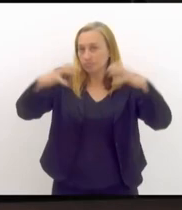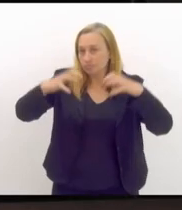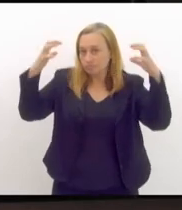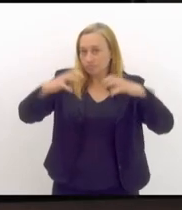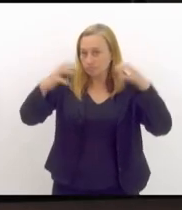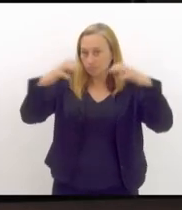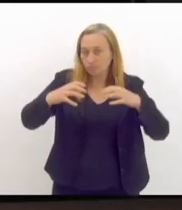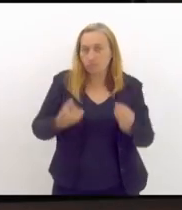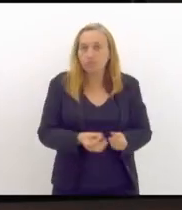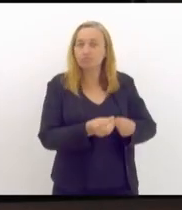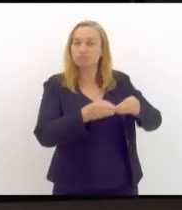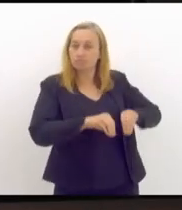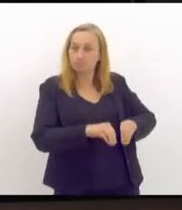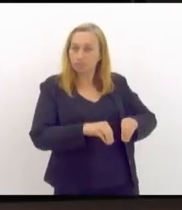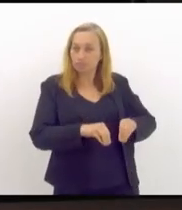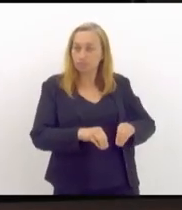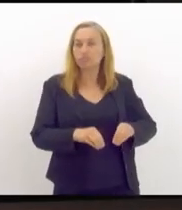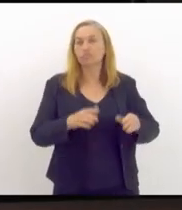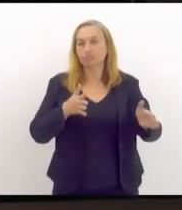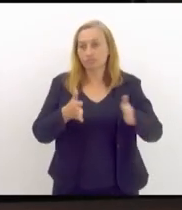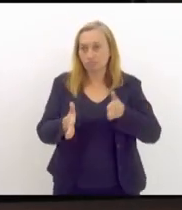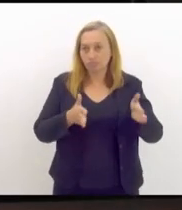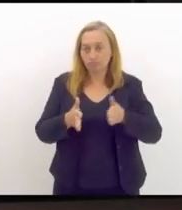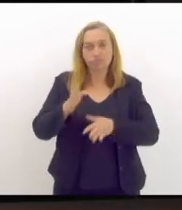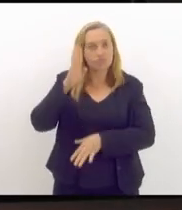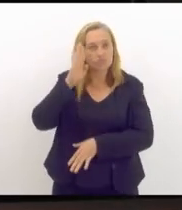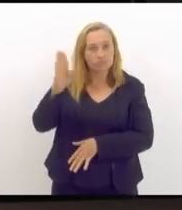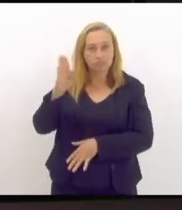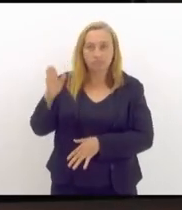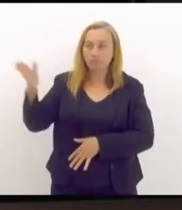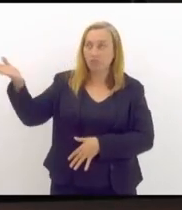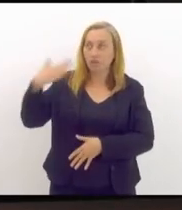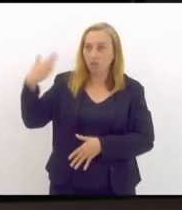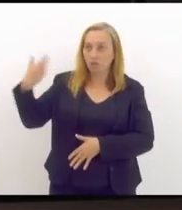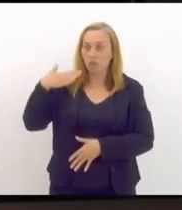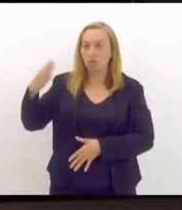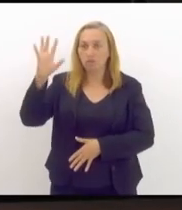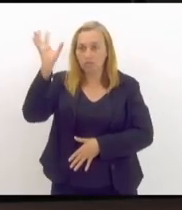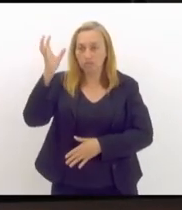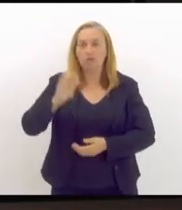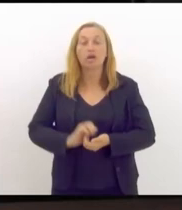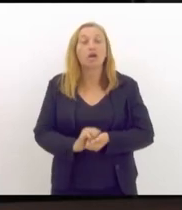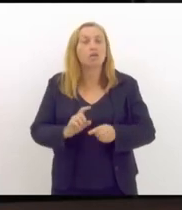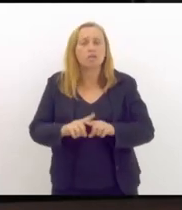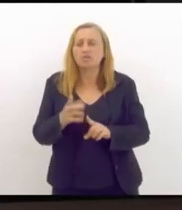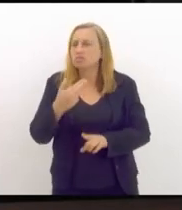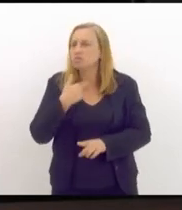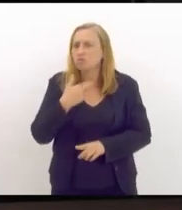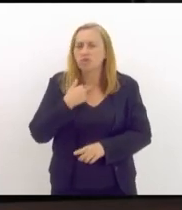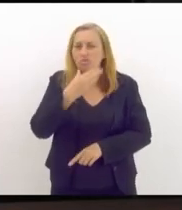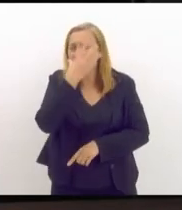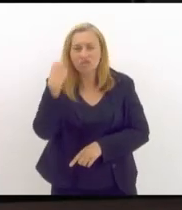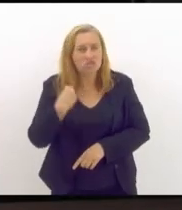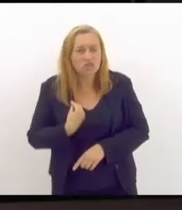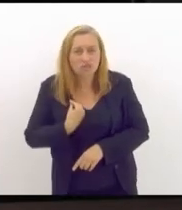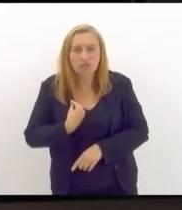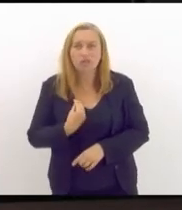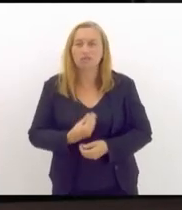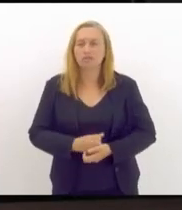em relação a esse período principalmente no verão mas nós não podemos ignorar